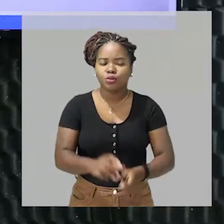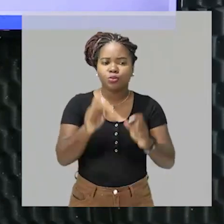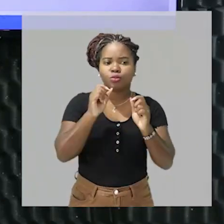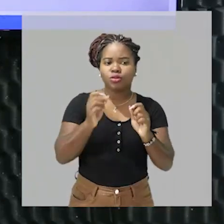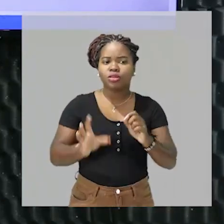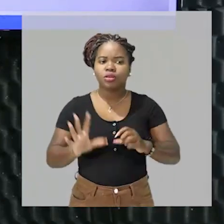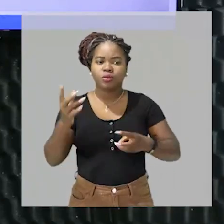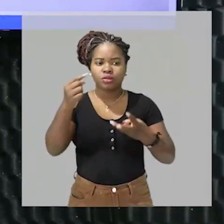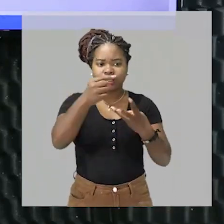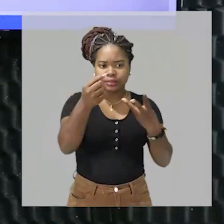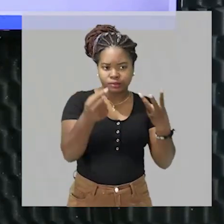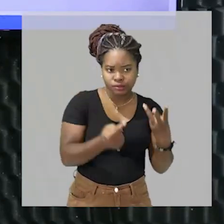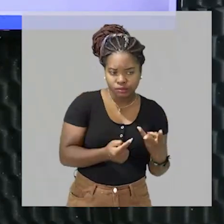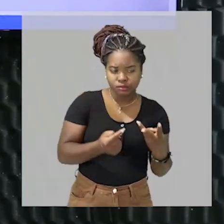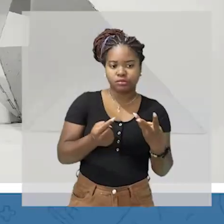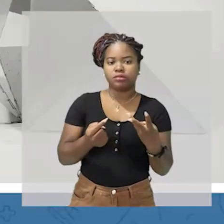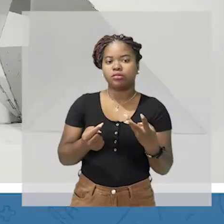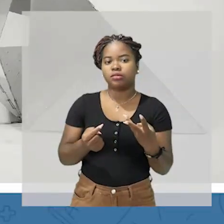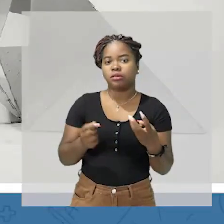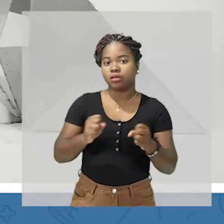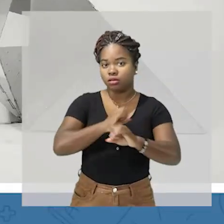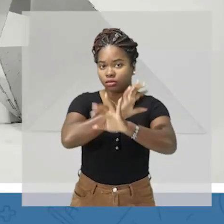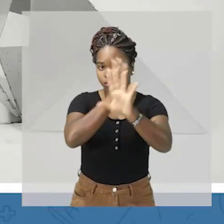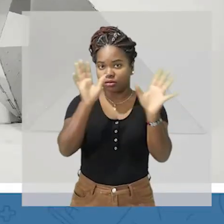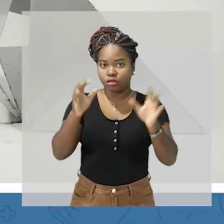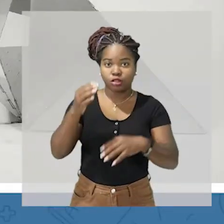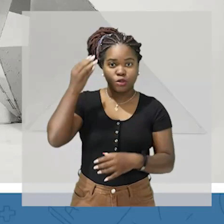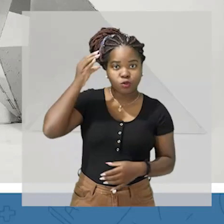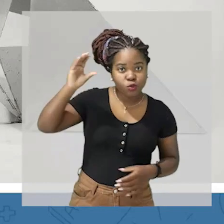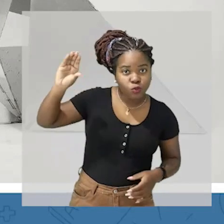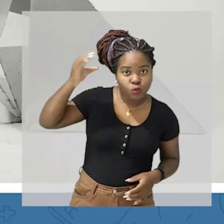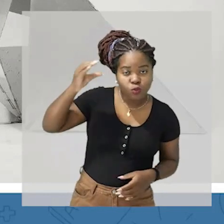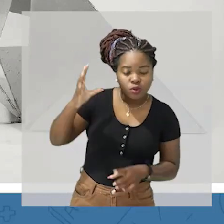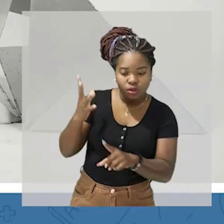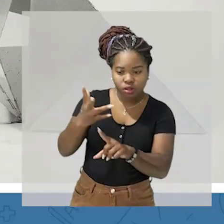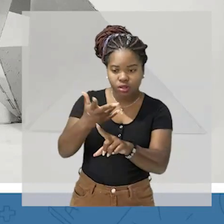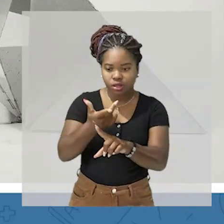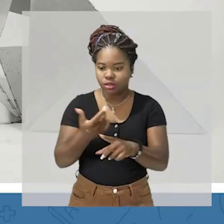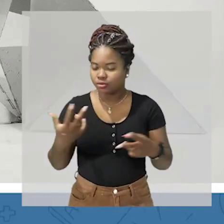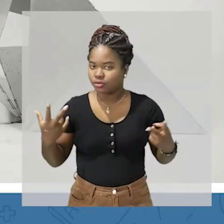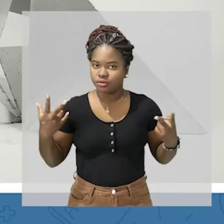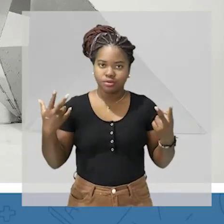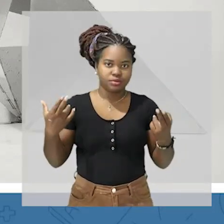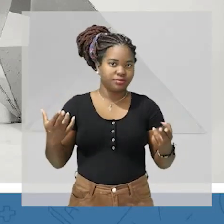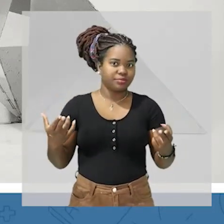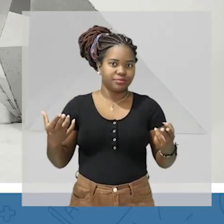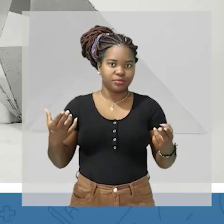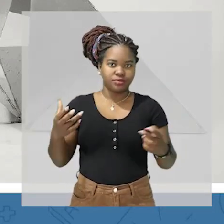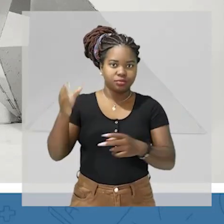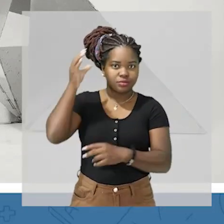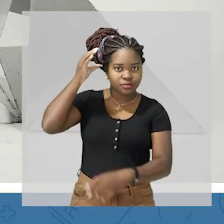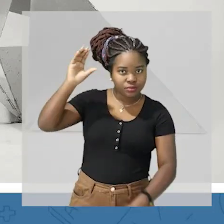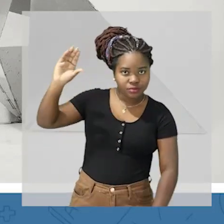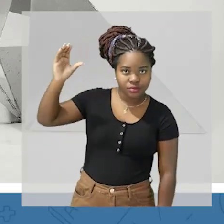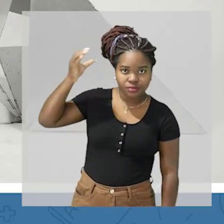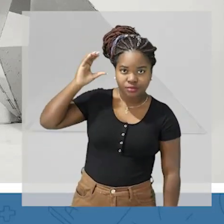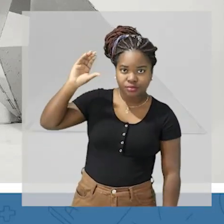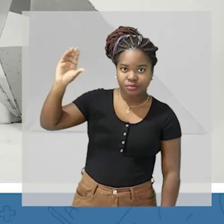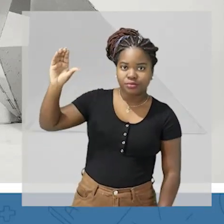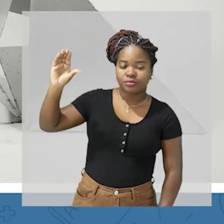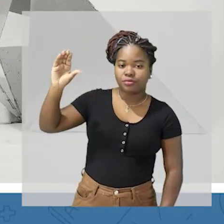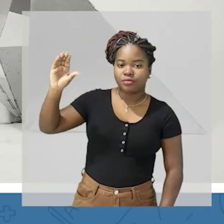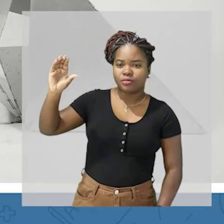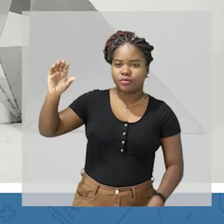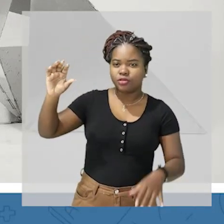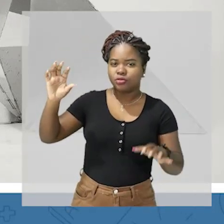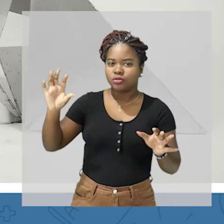claro que cultura e arte, eles não são a mesma coisa, eu sempre costumo comentar sobre isso. A cultura é um acervo, um conjunto de